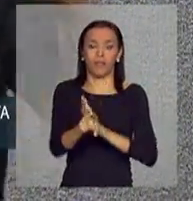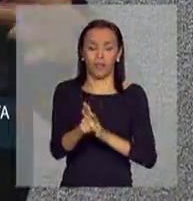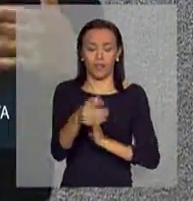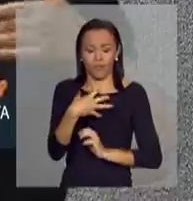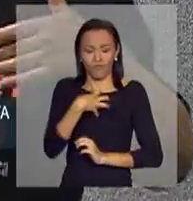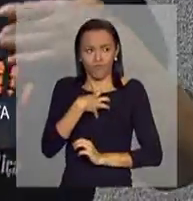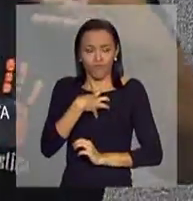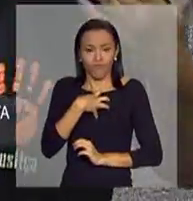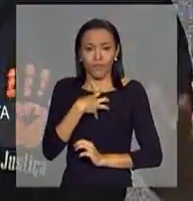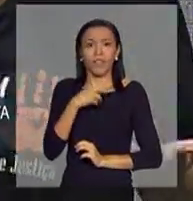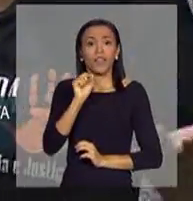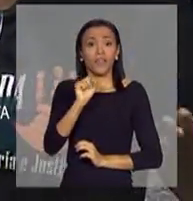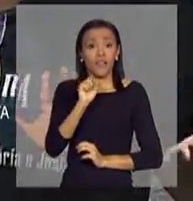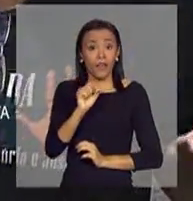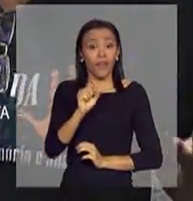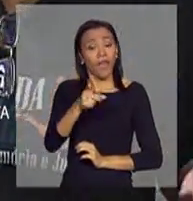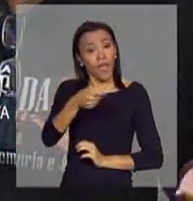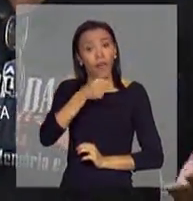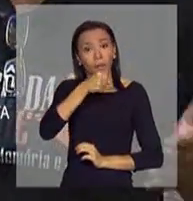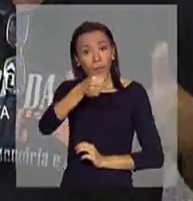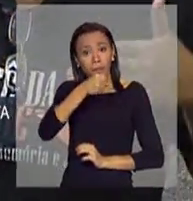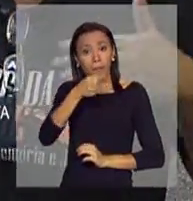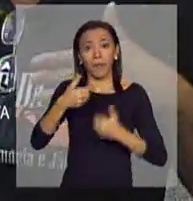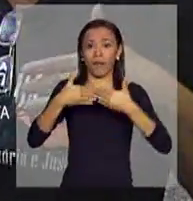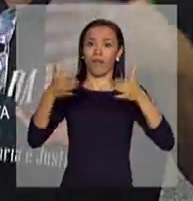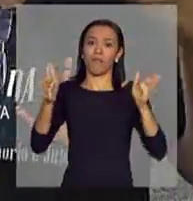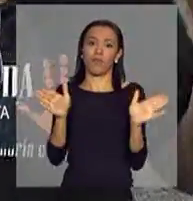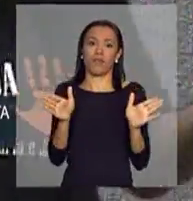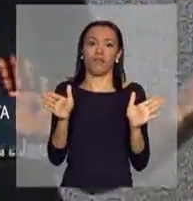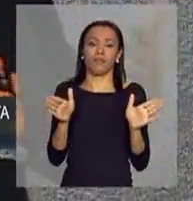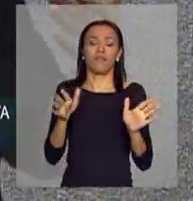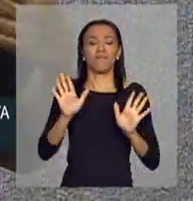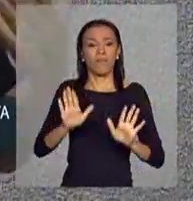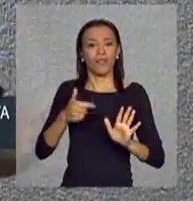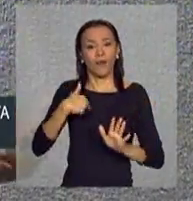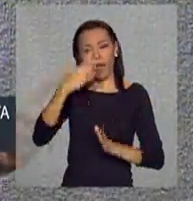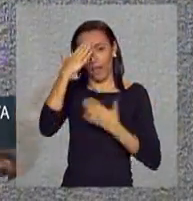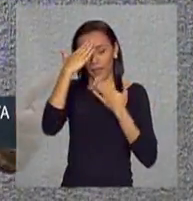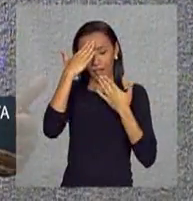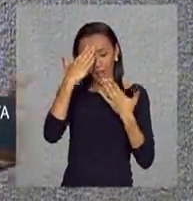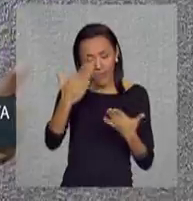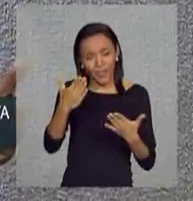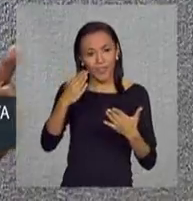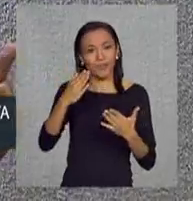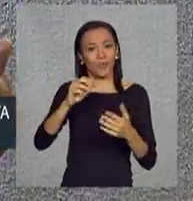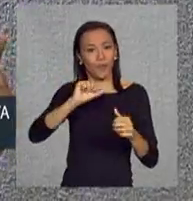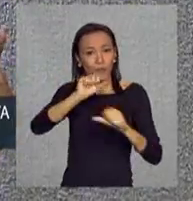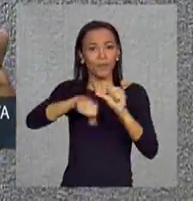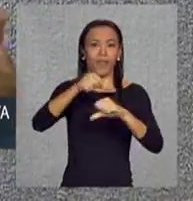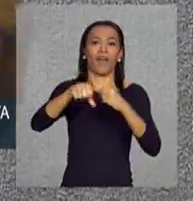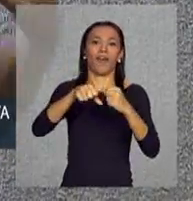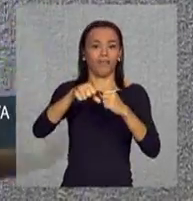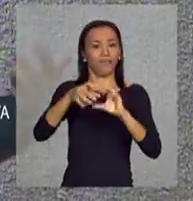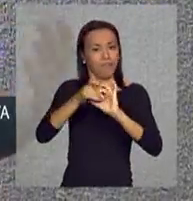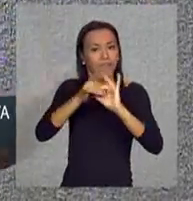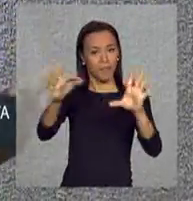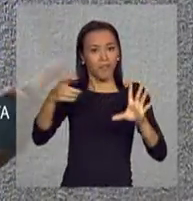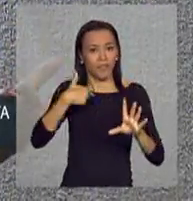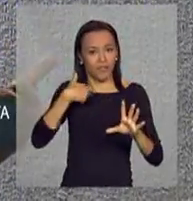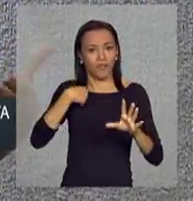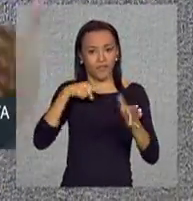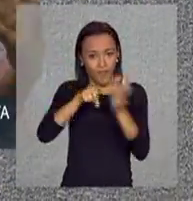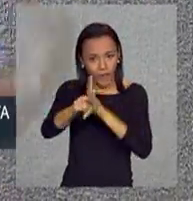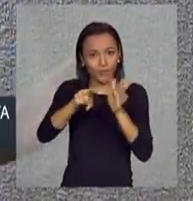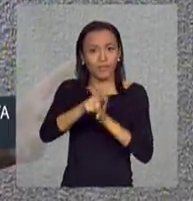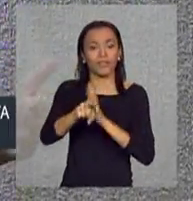um modelo de entrevista coletiva. Então, eu agradeço a mudança de posição e acho que é sempre